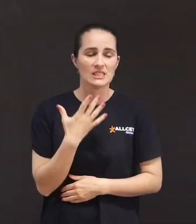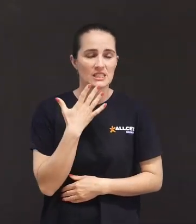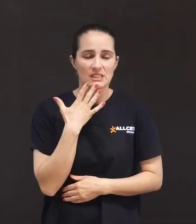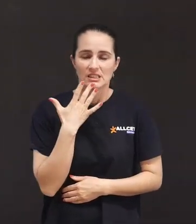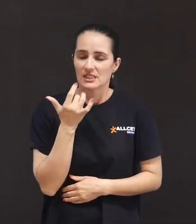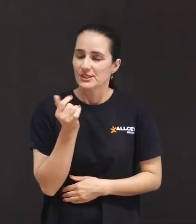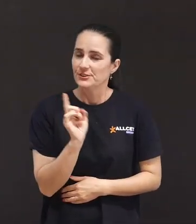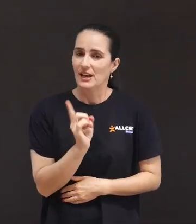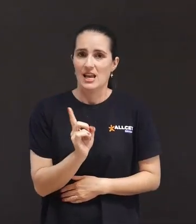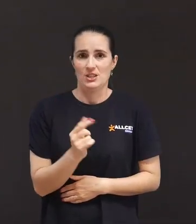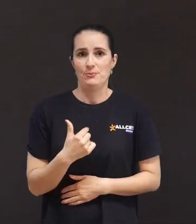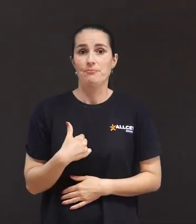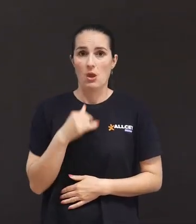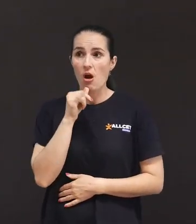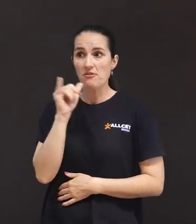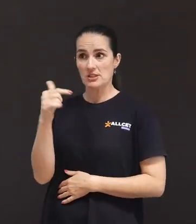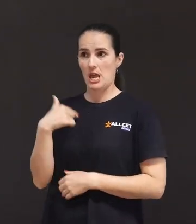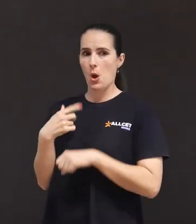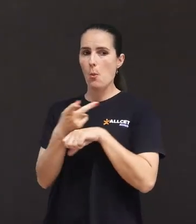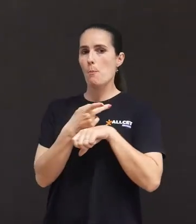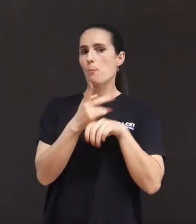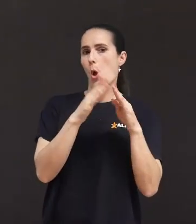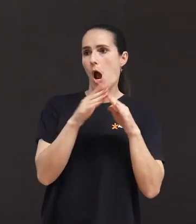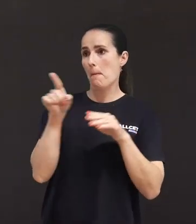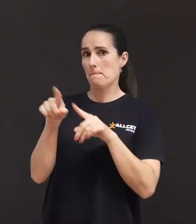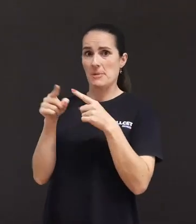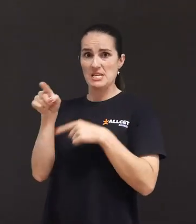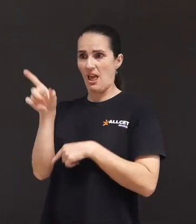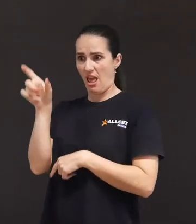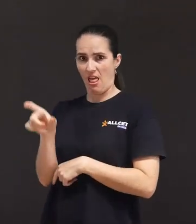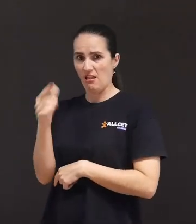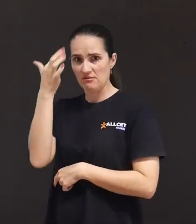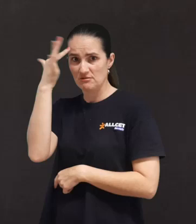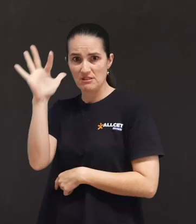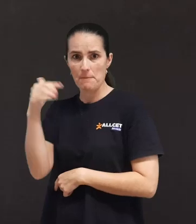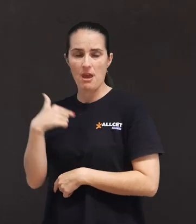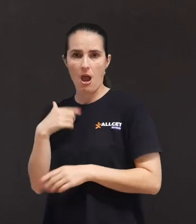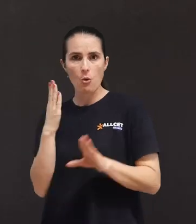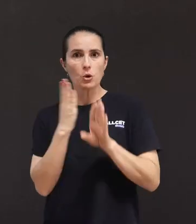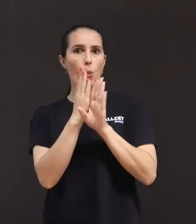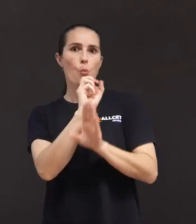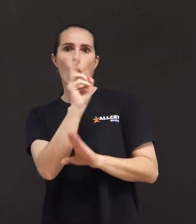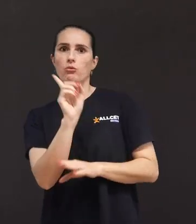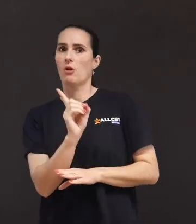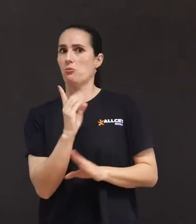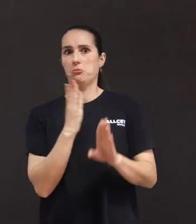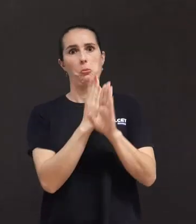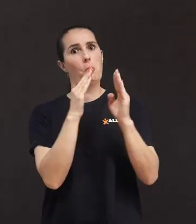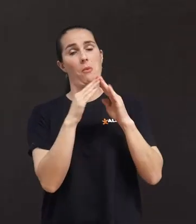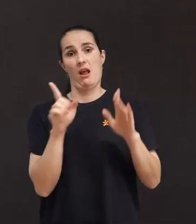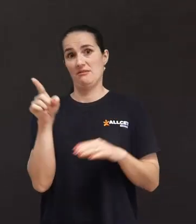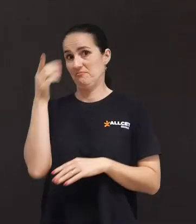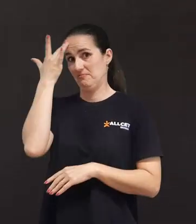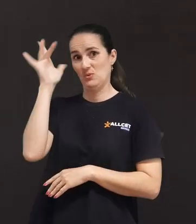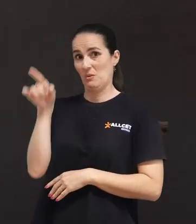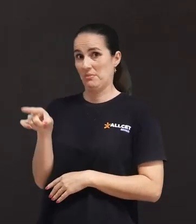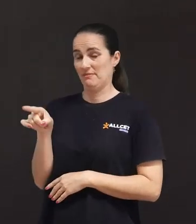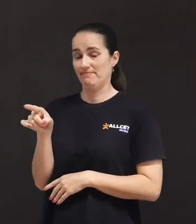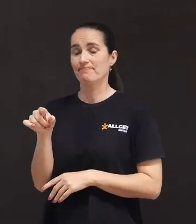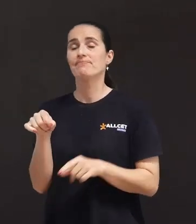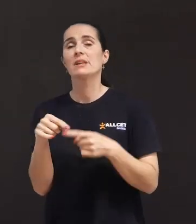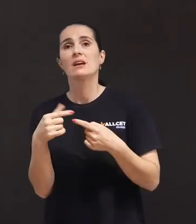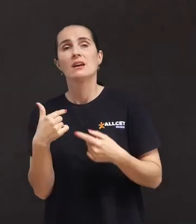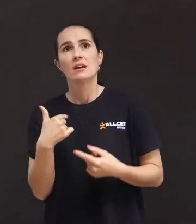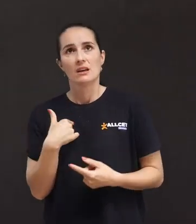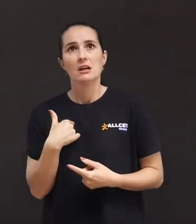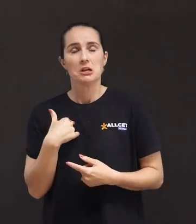só falei que eu estava procurando uma casa, mas até então ele não sabia se eu tinha conseguido essa casa ou não. E aí